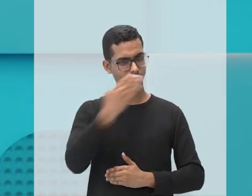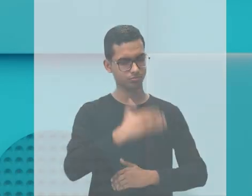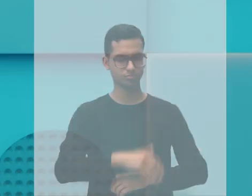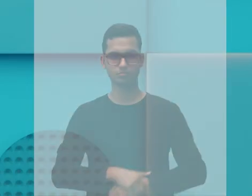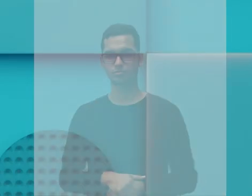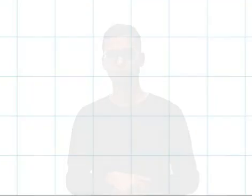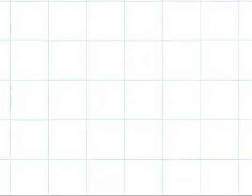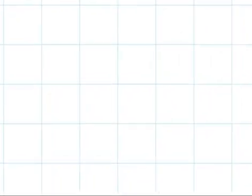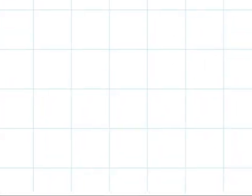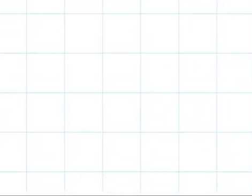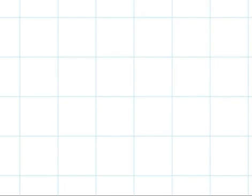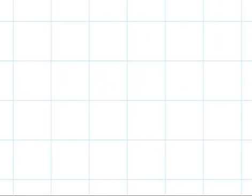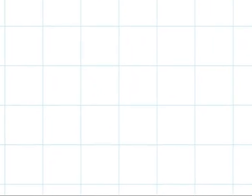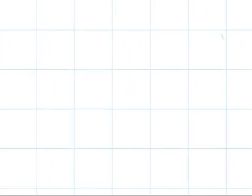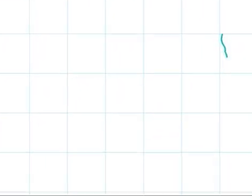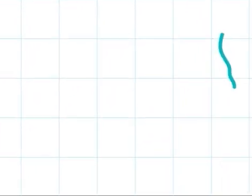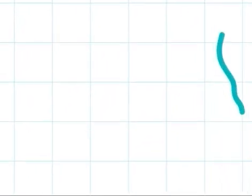lá?